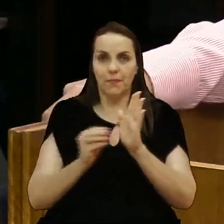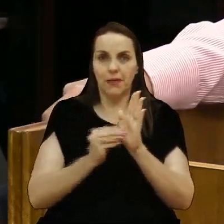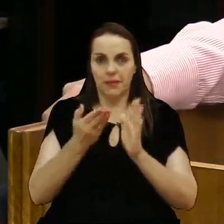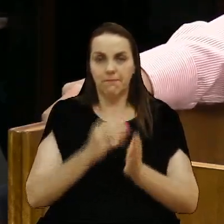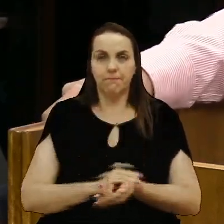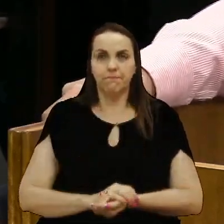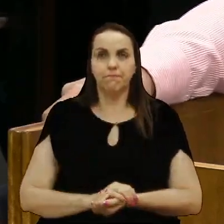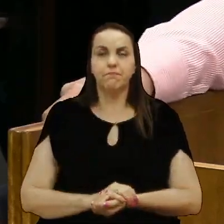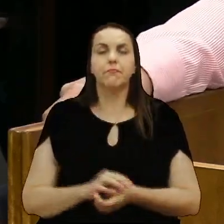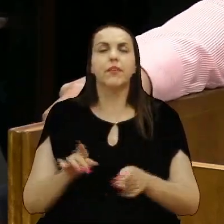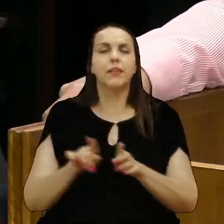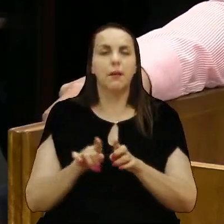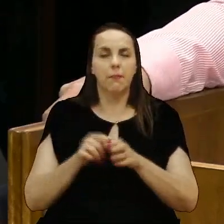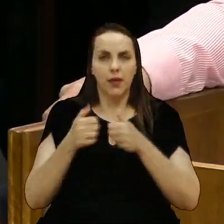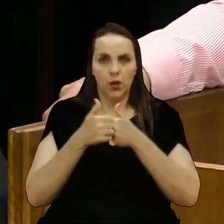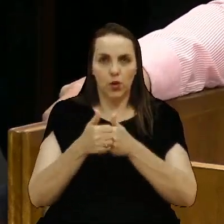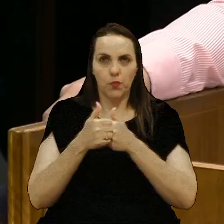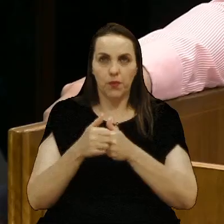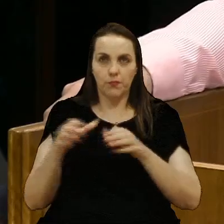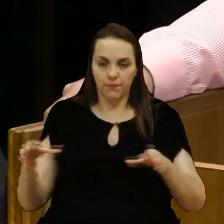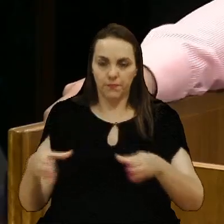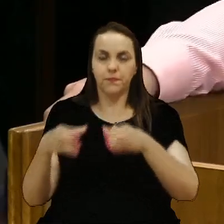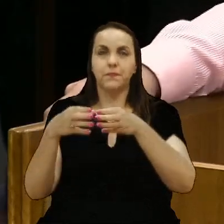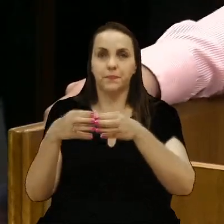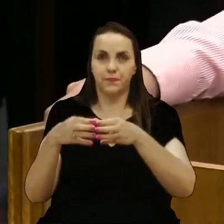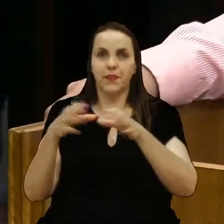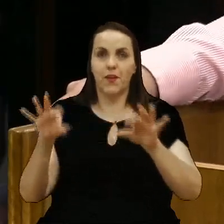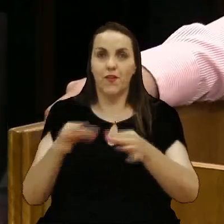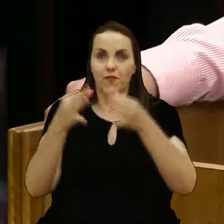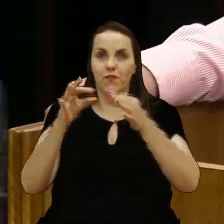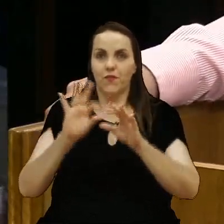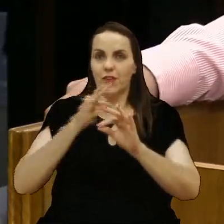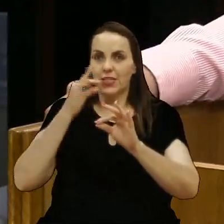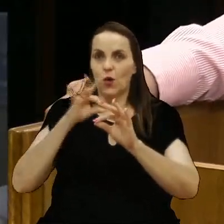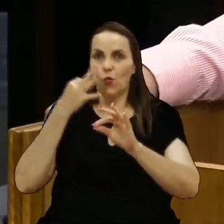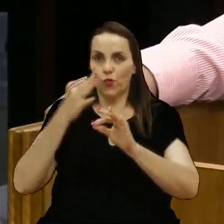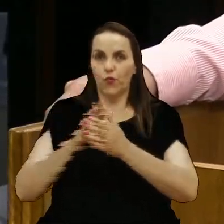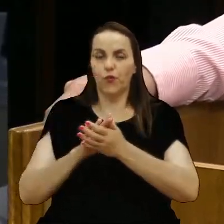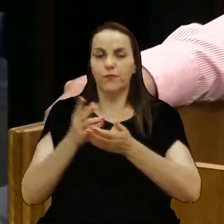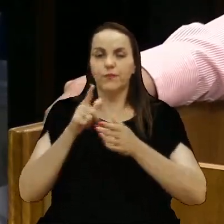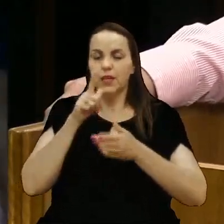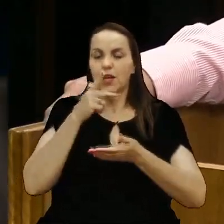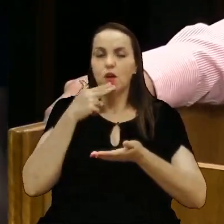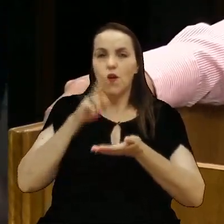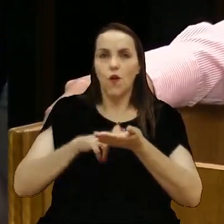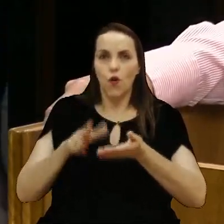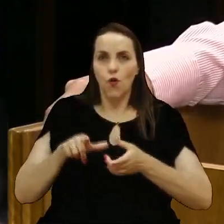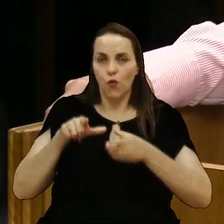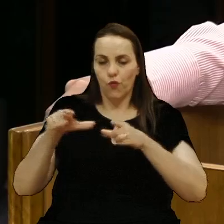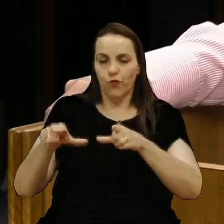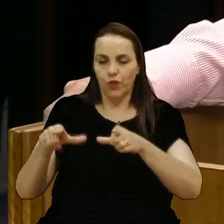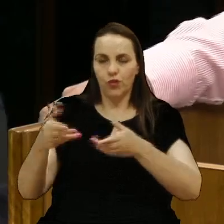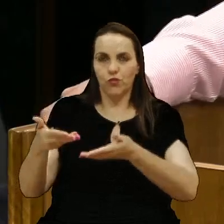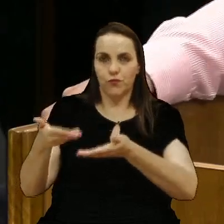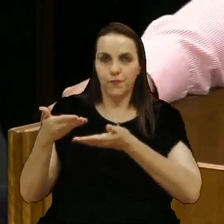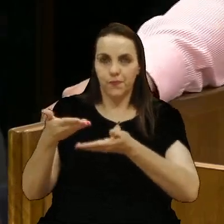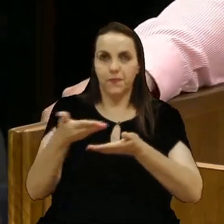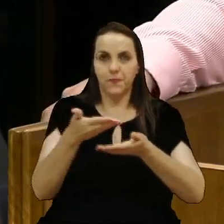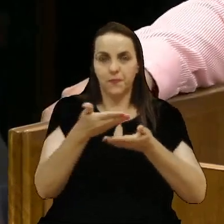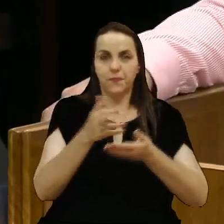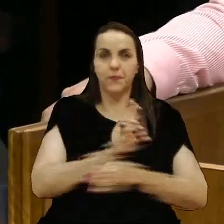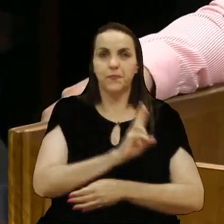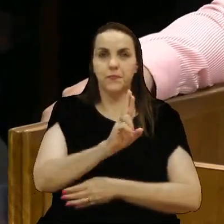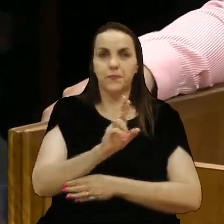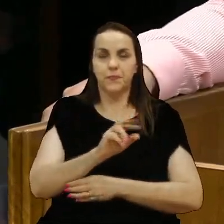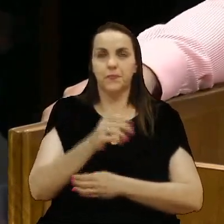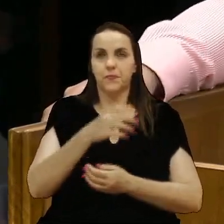parlamentares. Acompanhei também a delegação da Festa da Uva, entregando os convites aos representantes do governo federal e